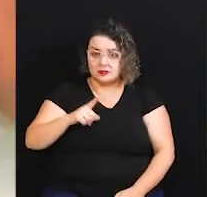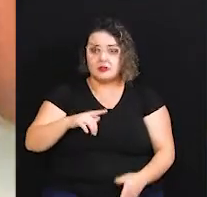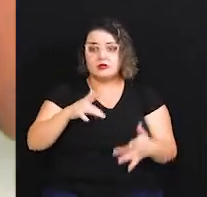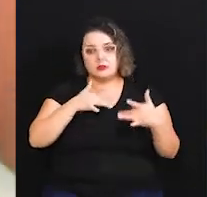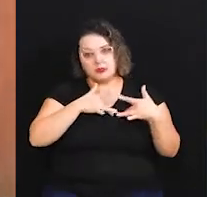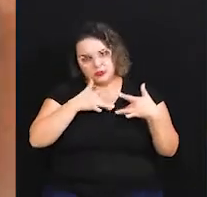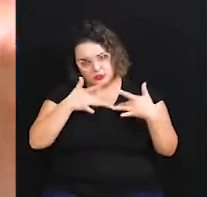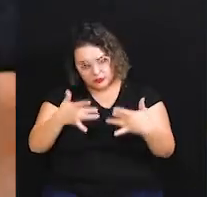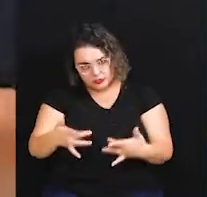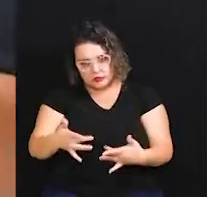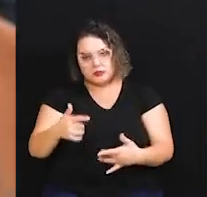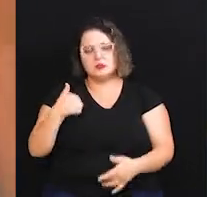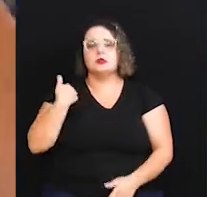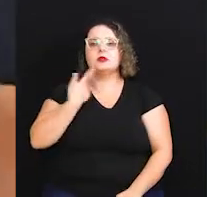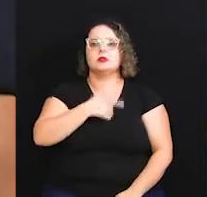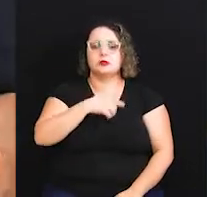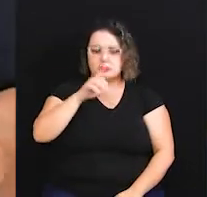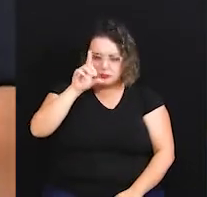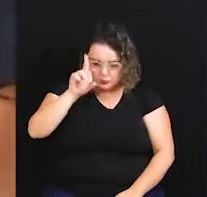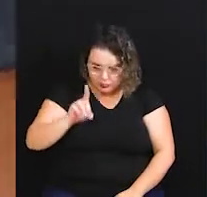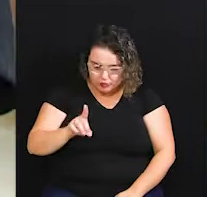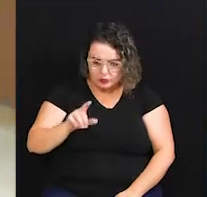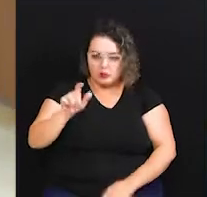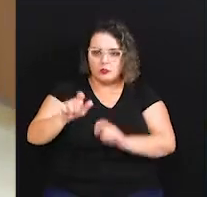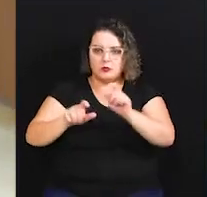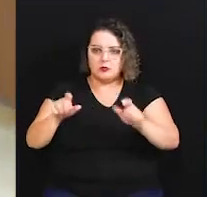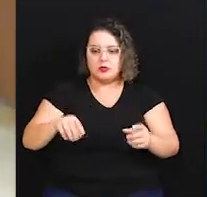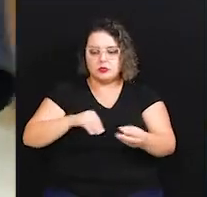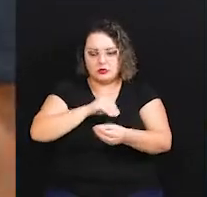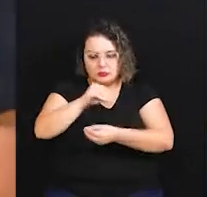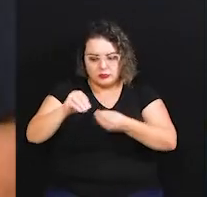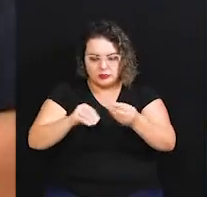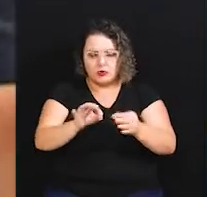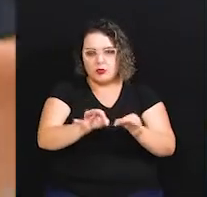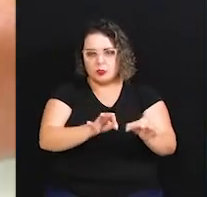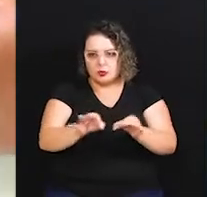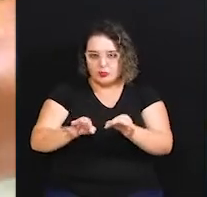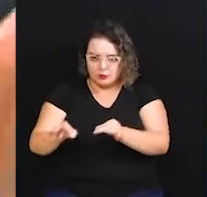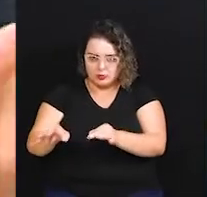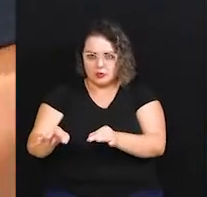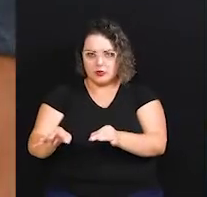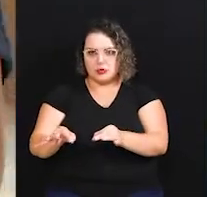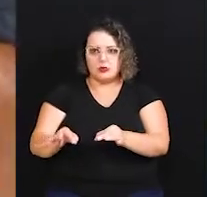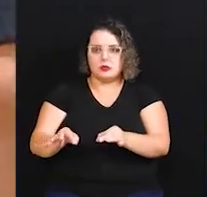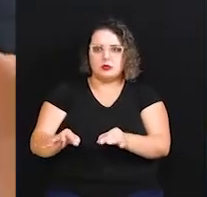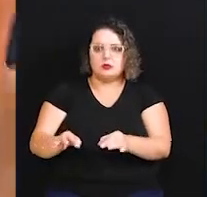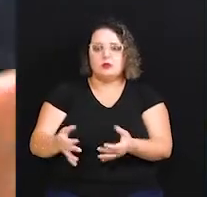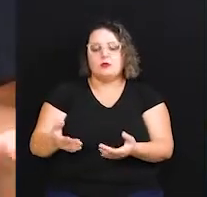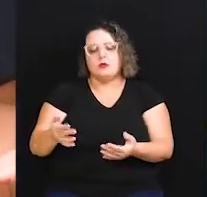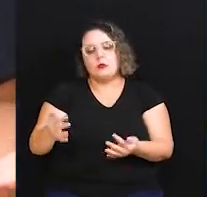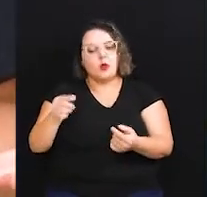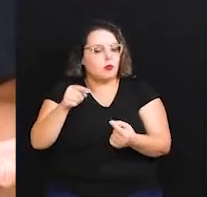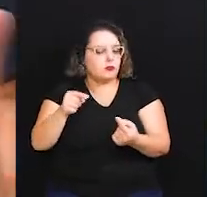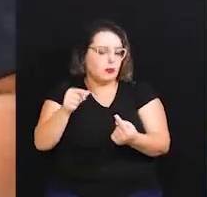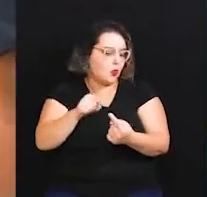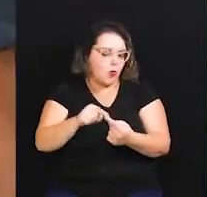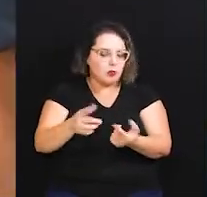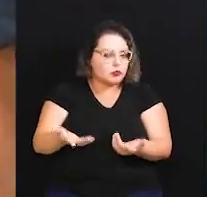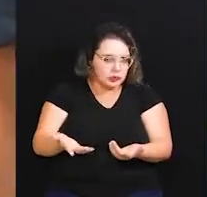temos o voluntariado, que é a nossa diretoria, pessoas que se envolvem com o projeto para uma atividade que não é uma atividade